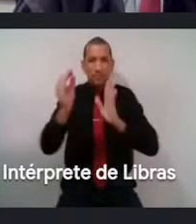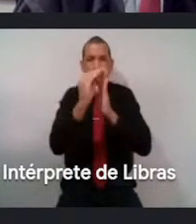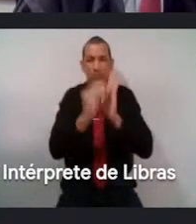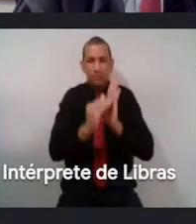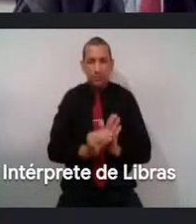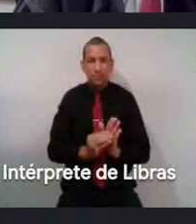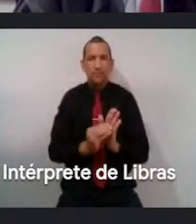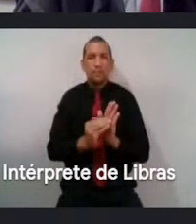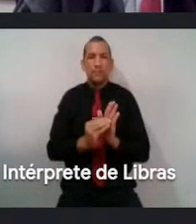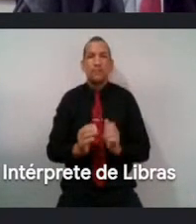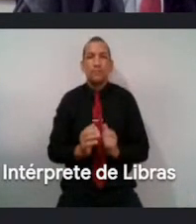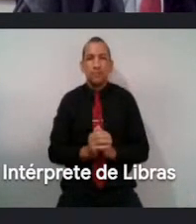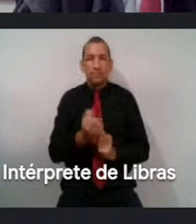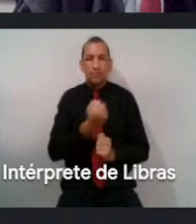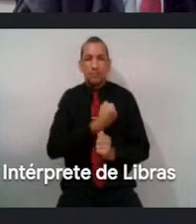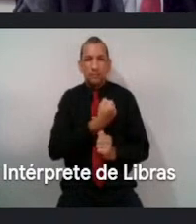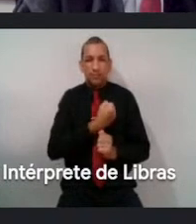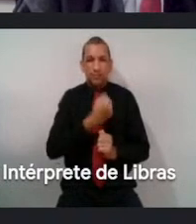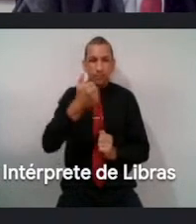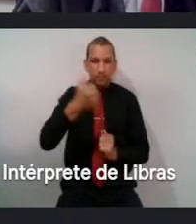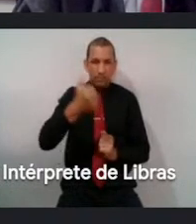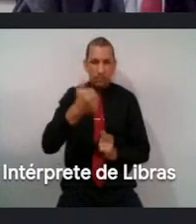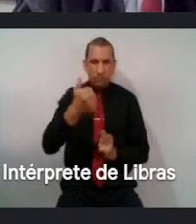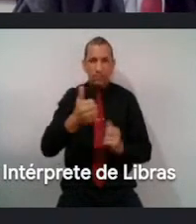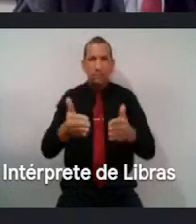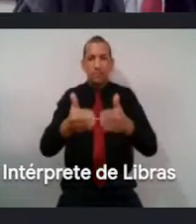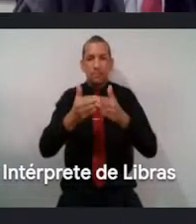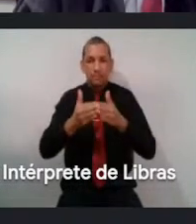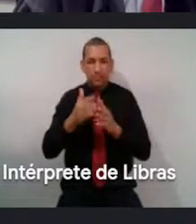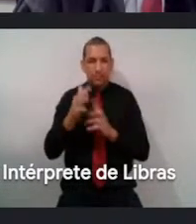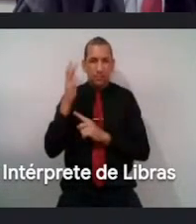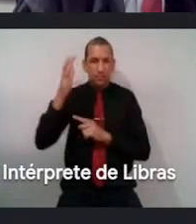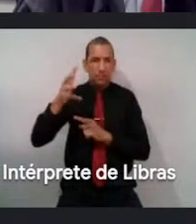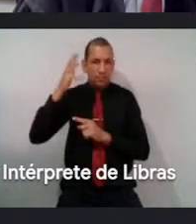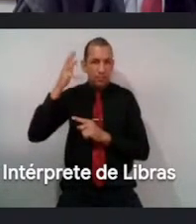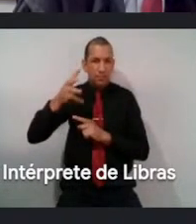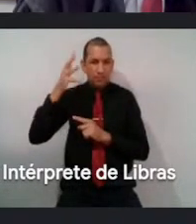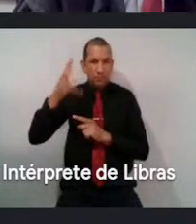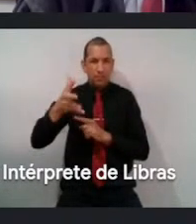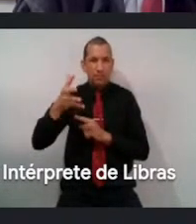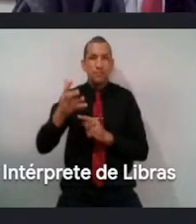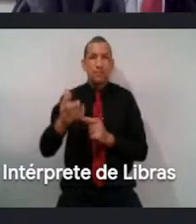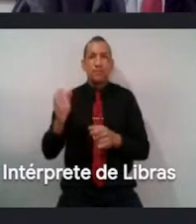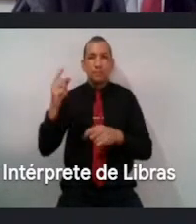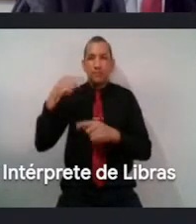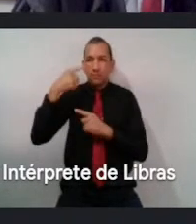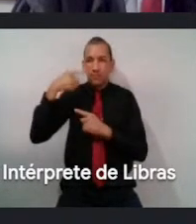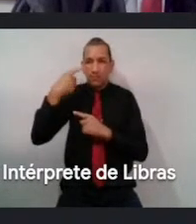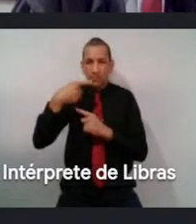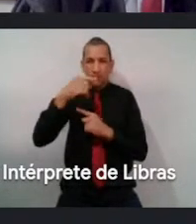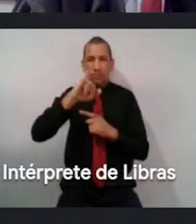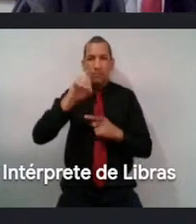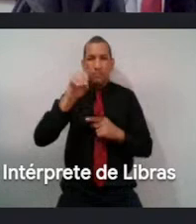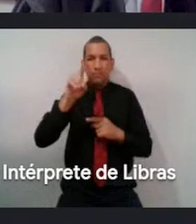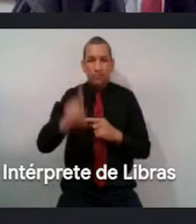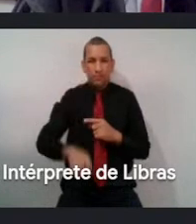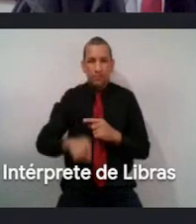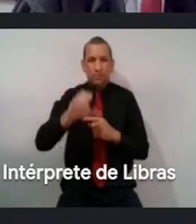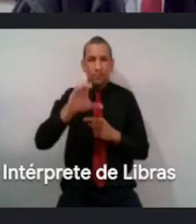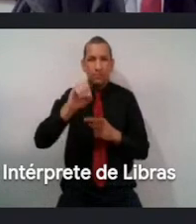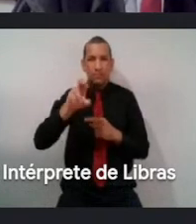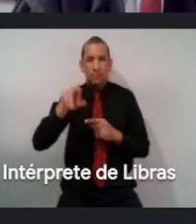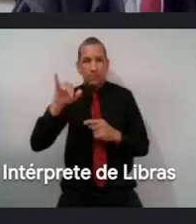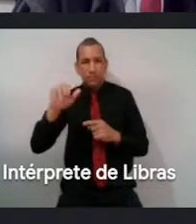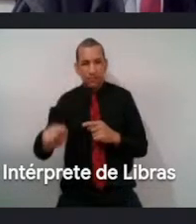palco no item 1 da qual para pedido de sustentação oral formulado pelo advogado do Zé correr